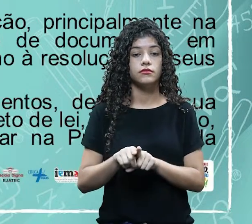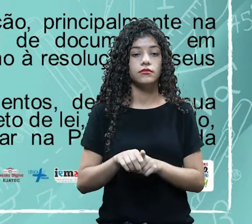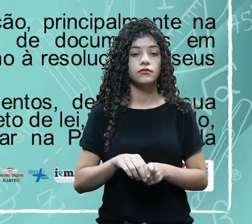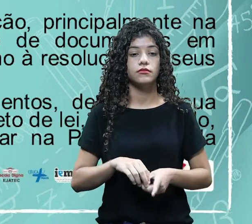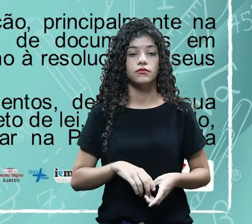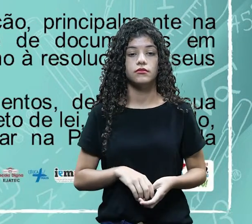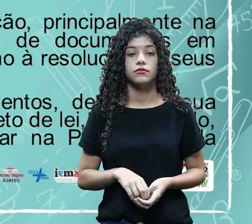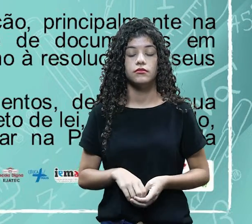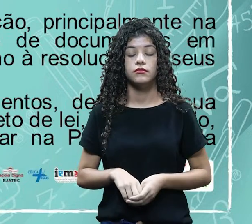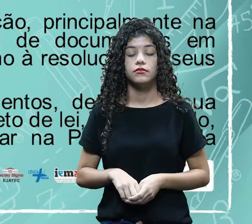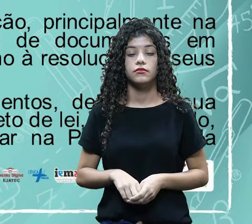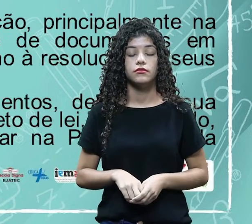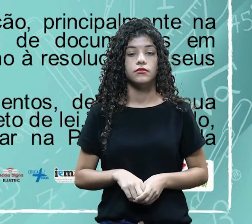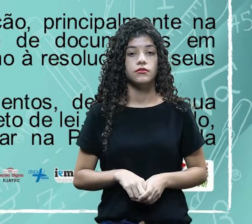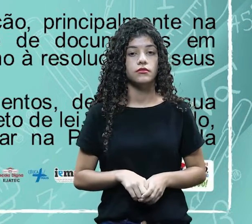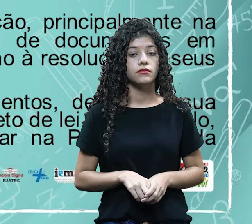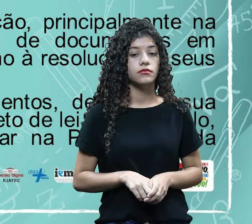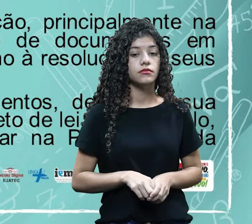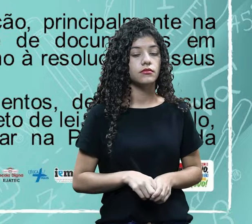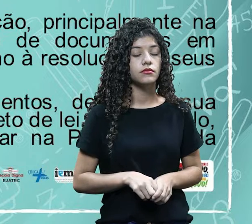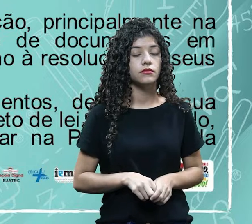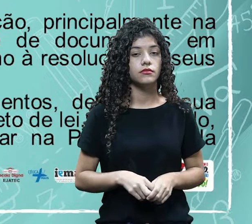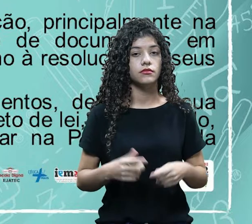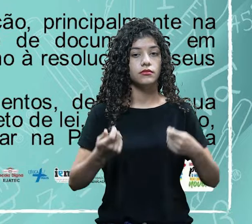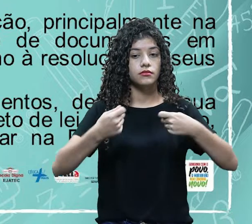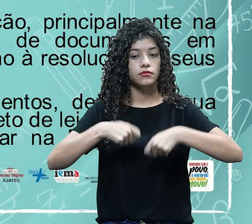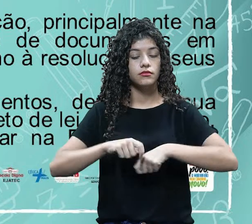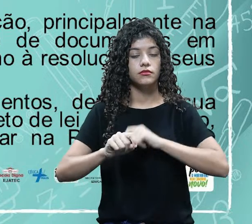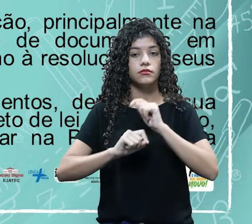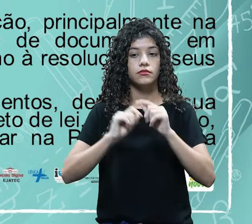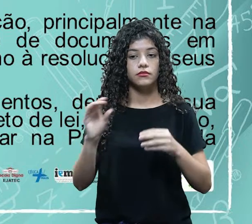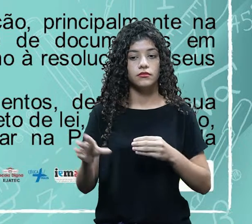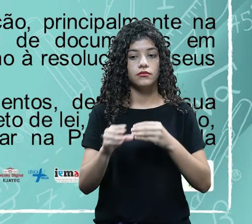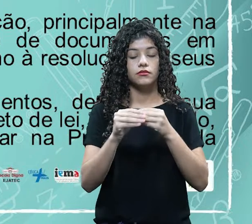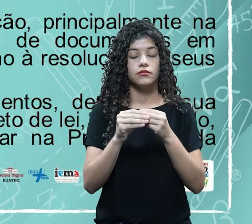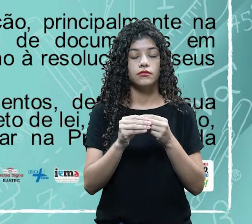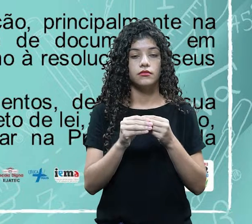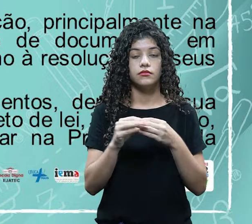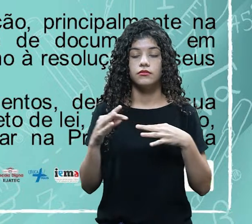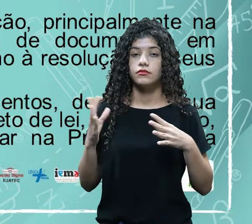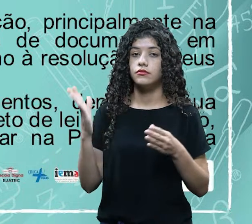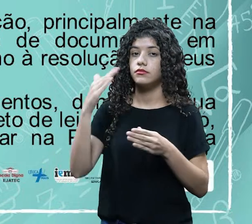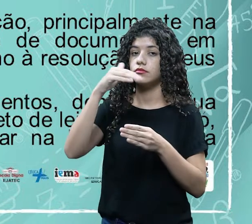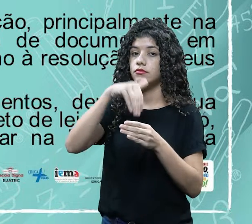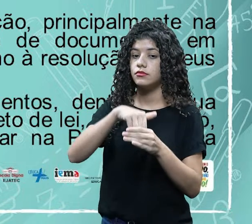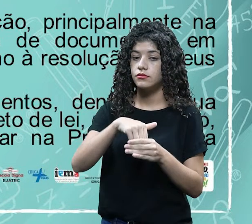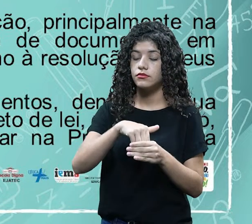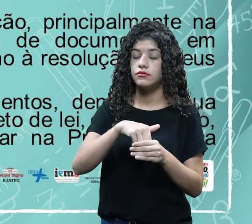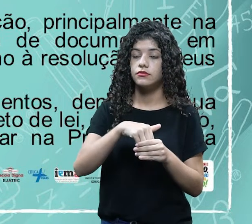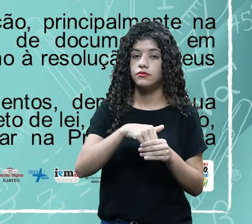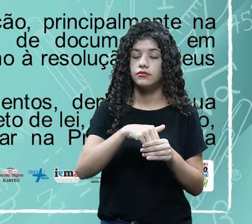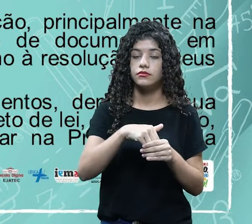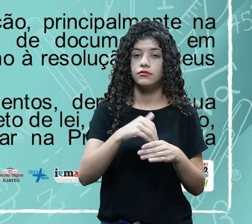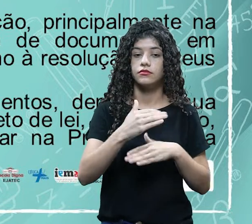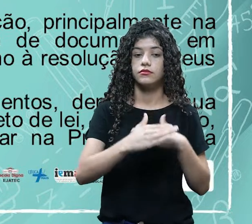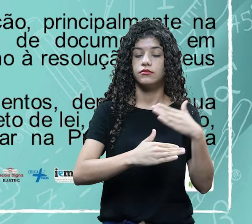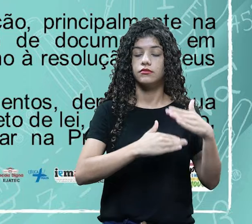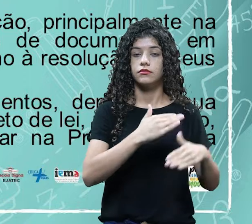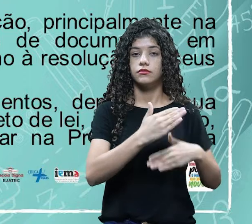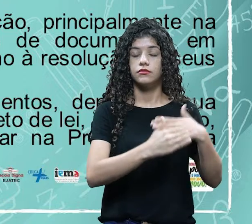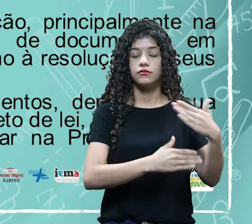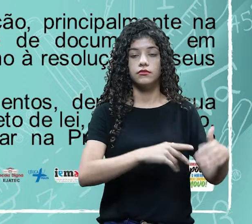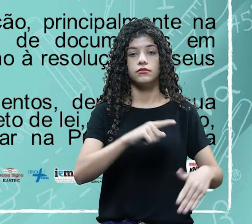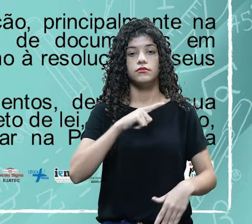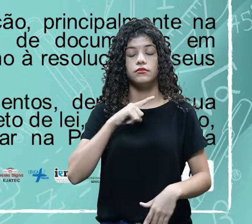governamentais. Bom, é possível concluir que determinados documentos, dentro da sua tramitação, passem, né,